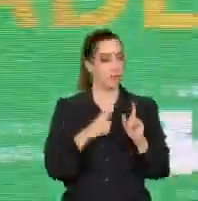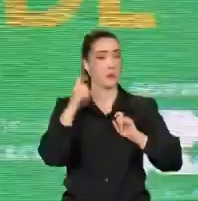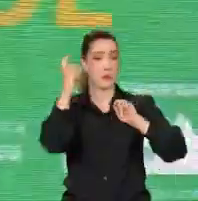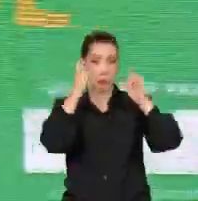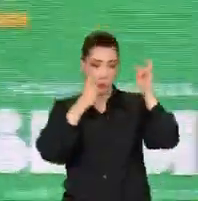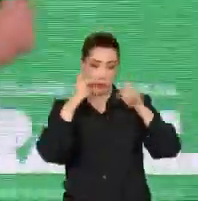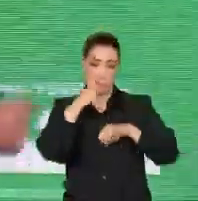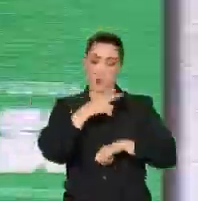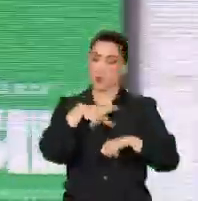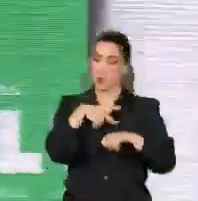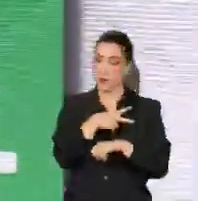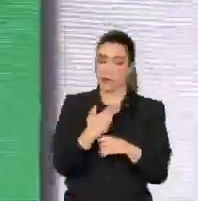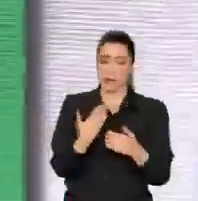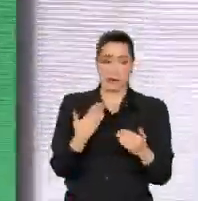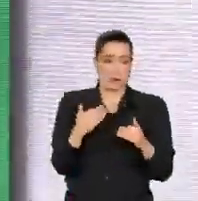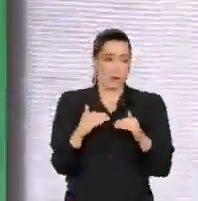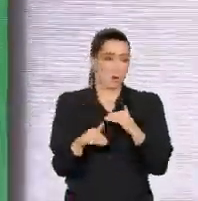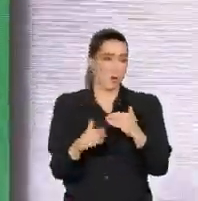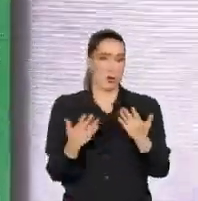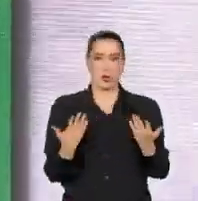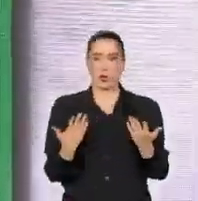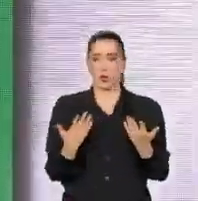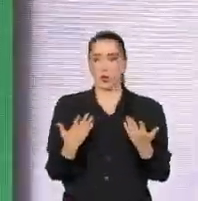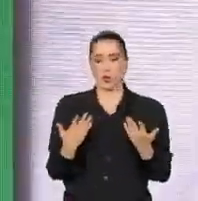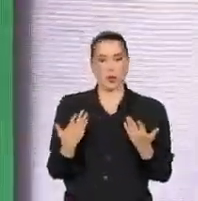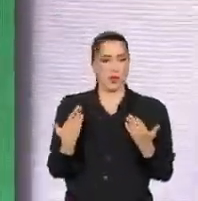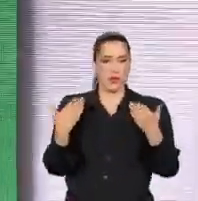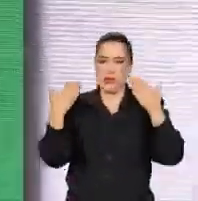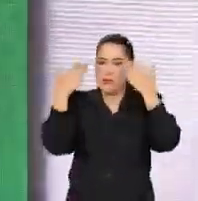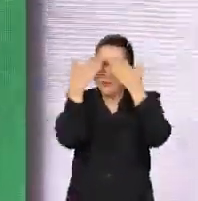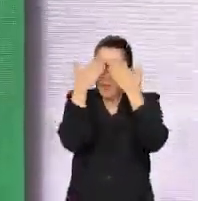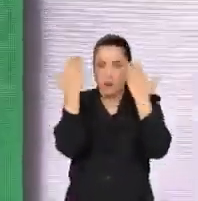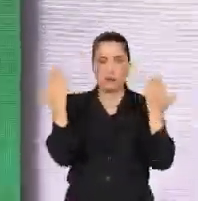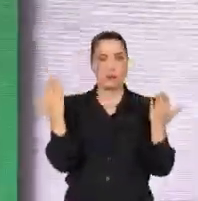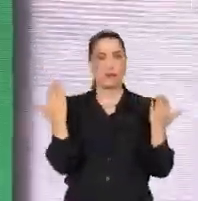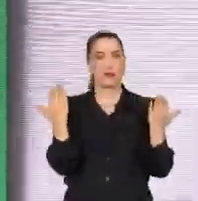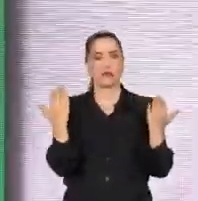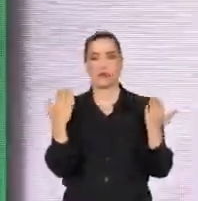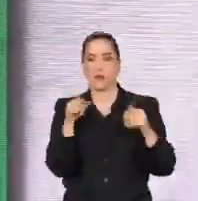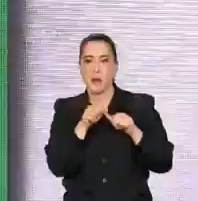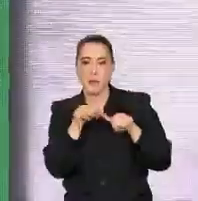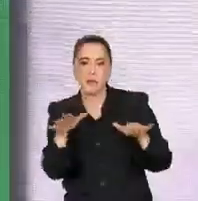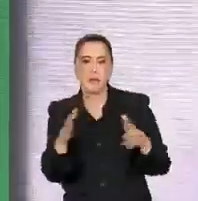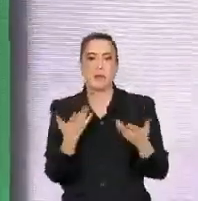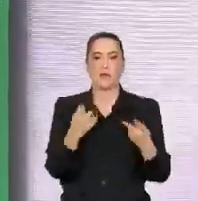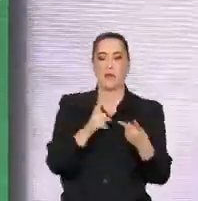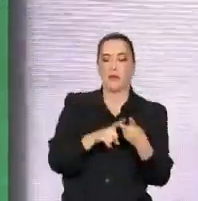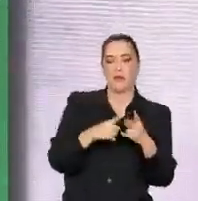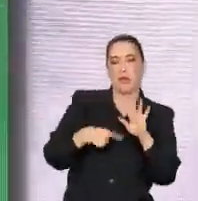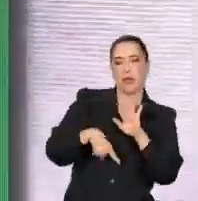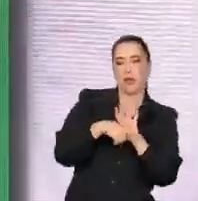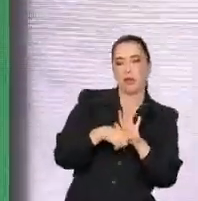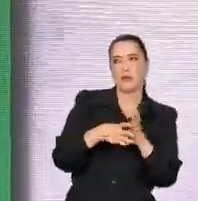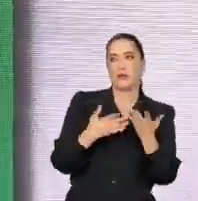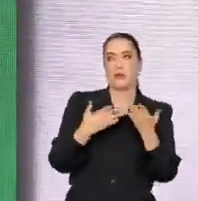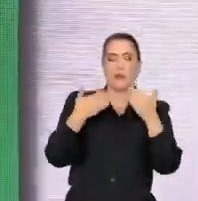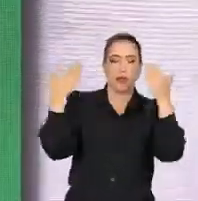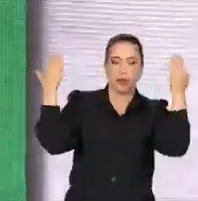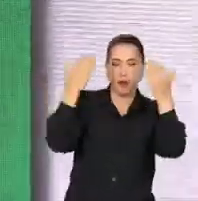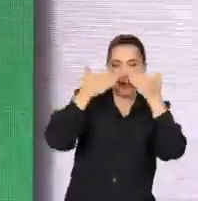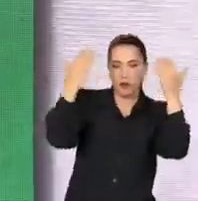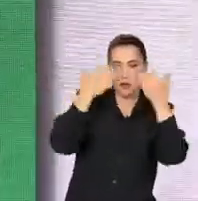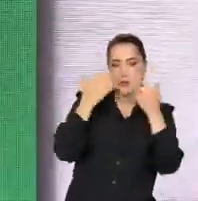preocupação de um país que negou uma pandemia, que negou a ciência, que negou a vacina, e a gente sabe o quanto a